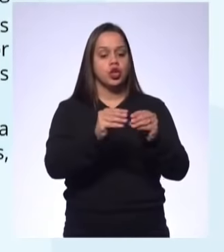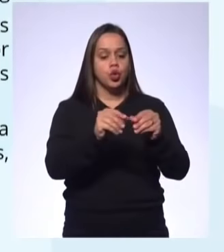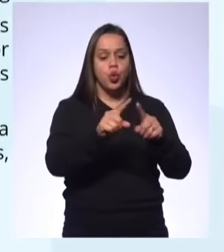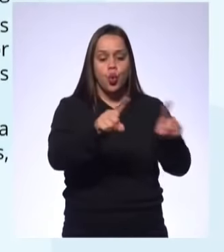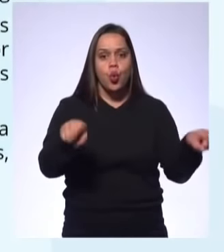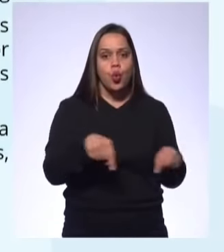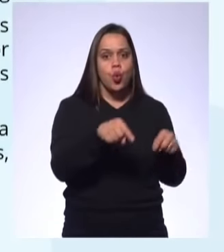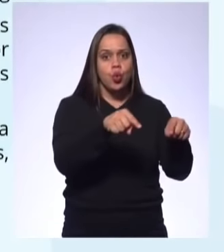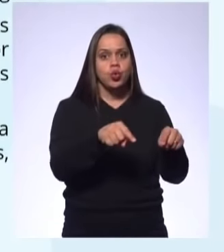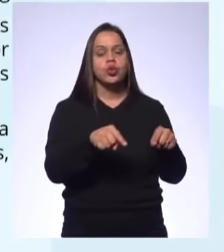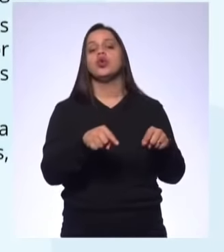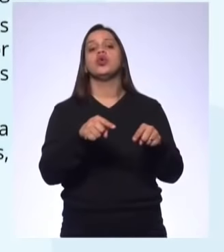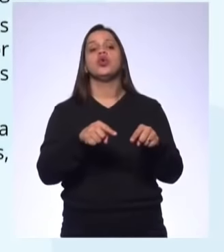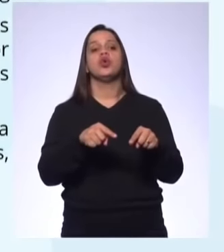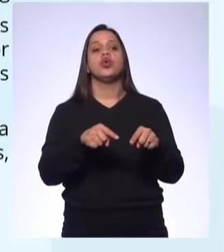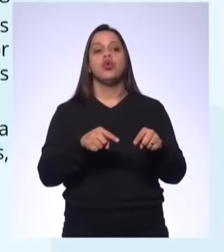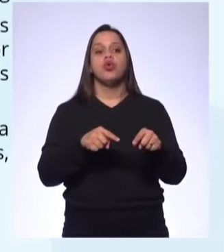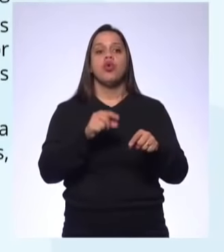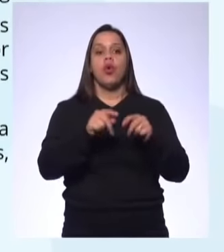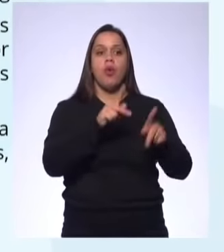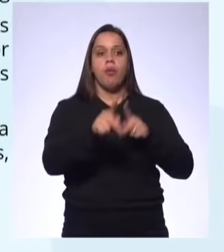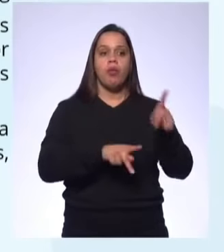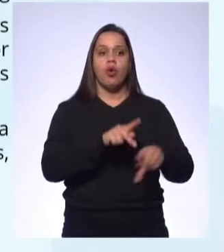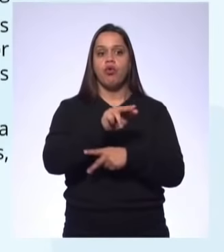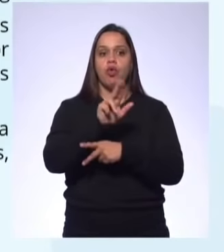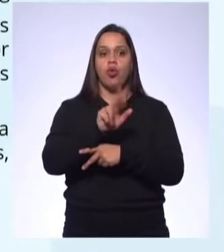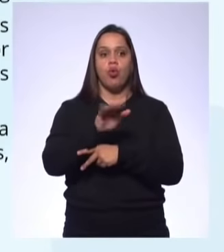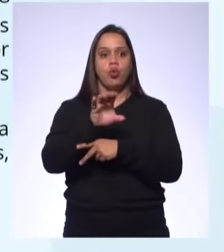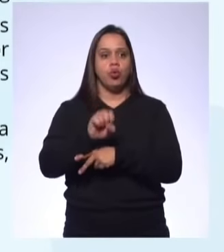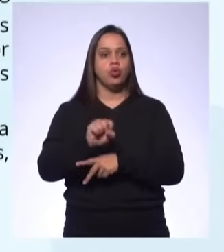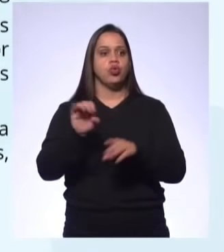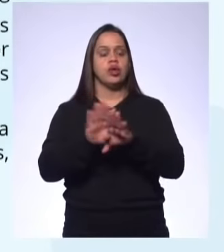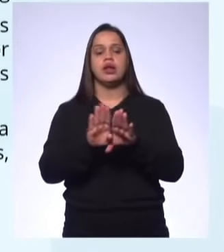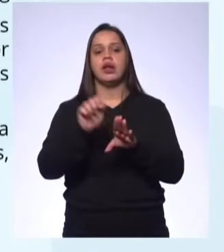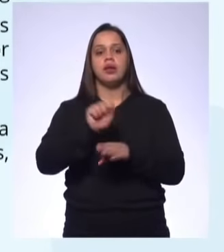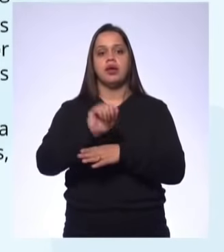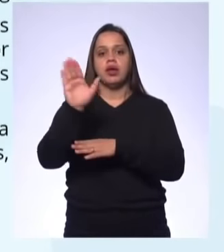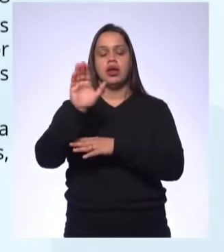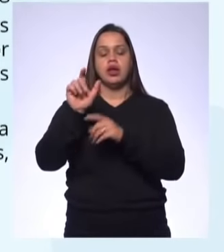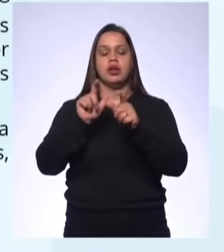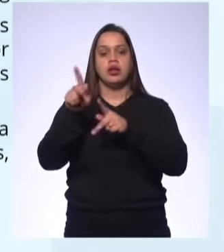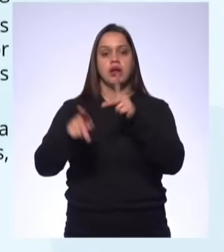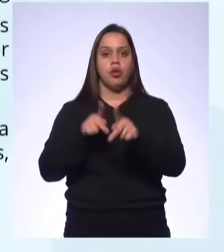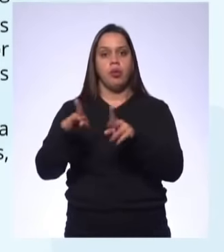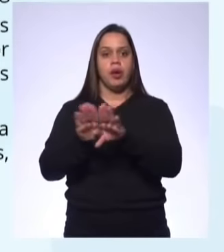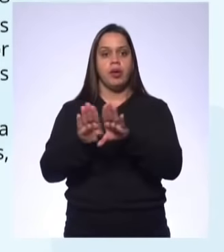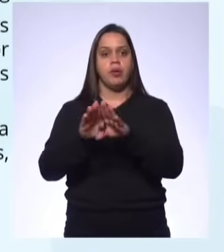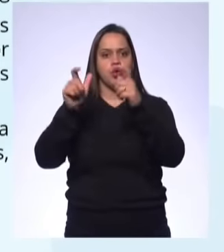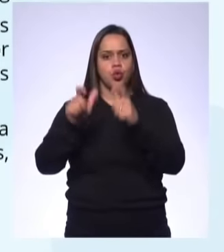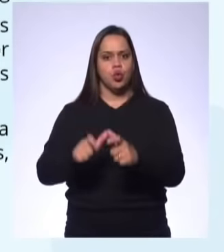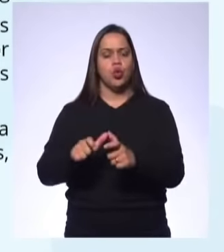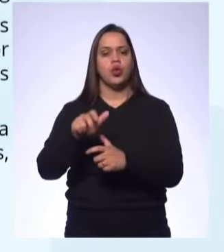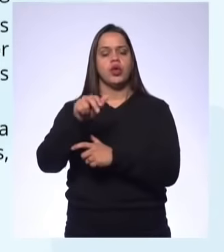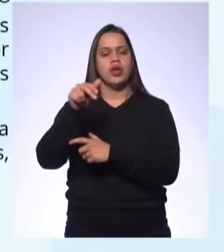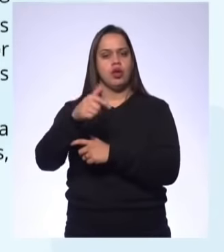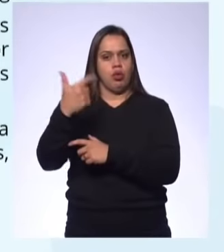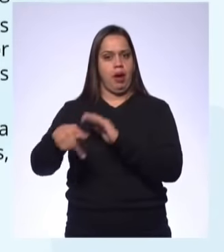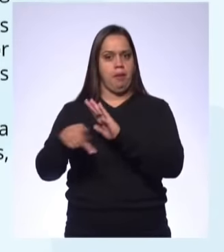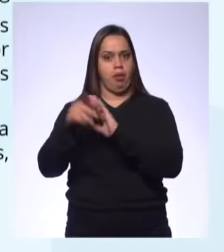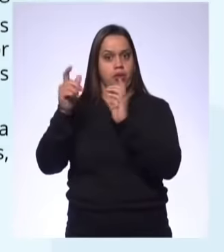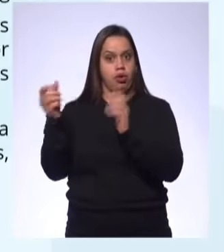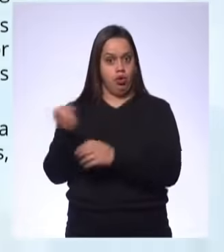incorporadas pelos hunos e os asiáticos originários da atual Mongólia. Olha só,